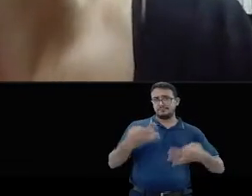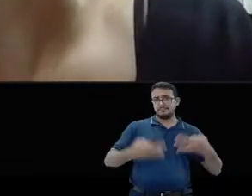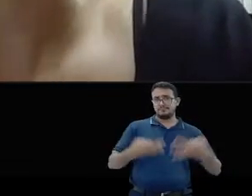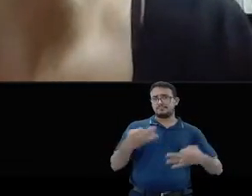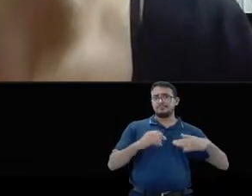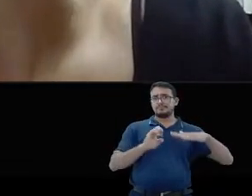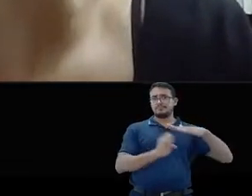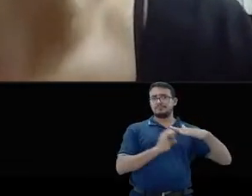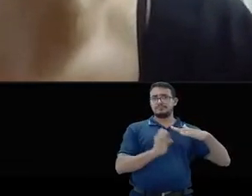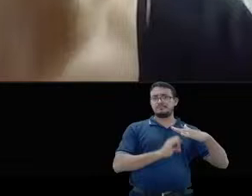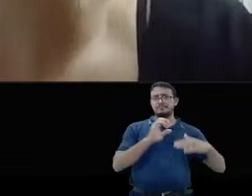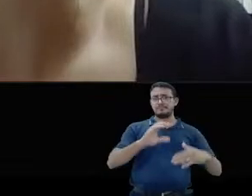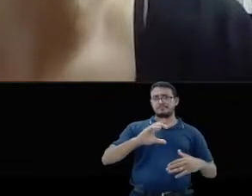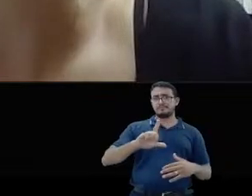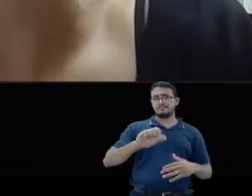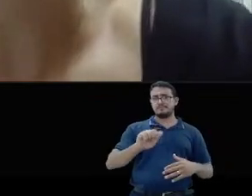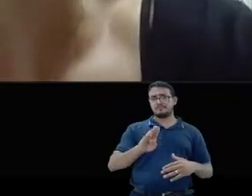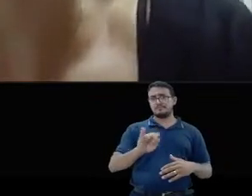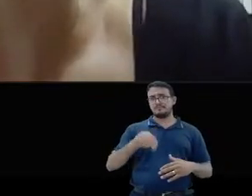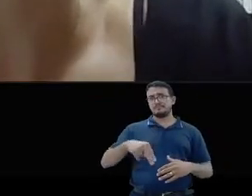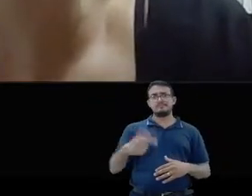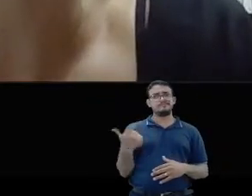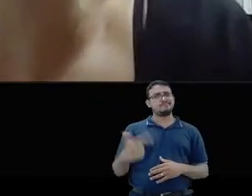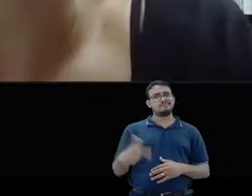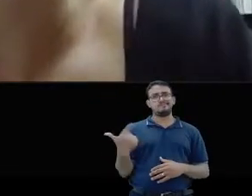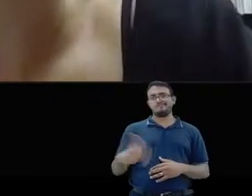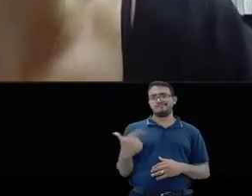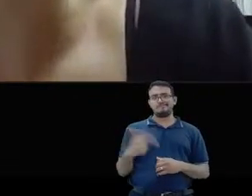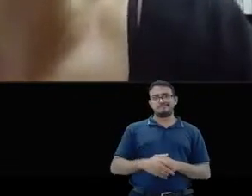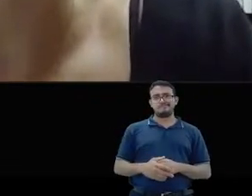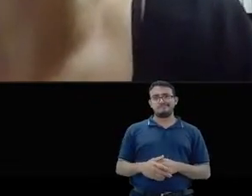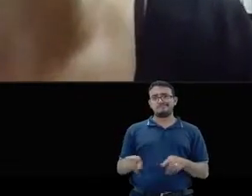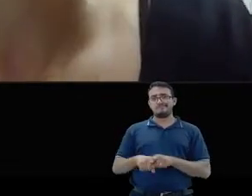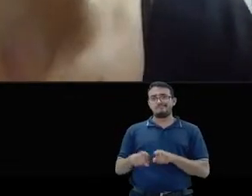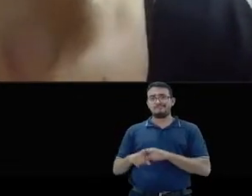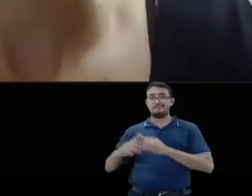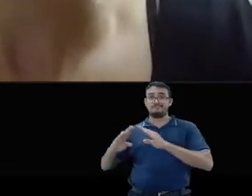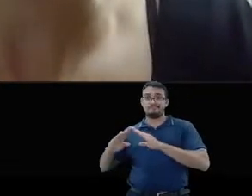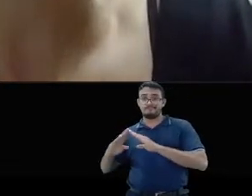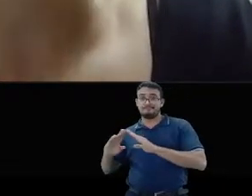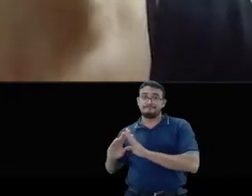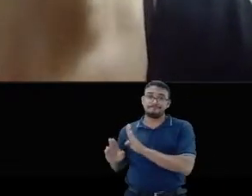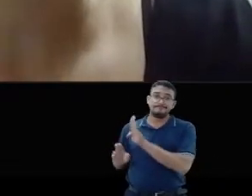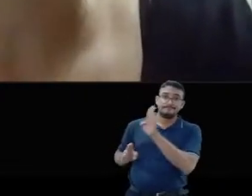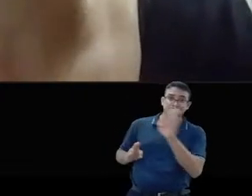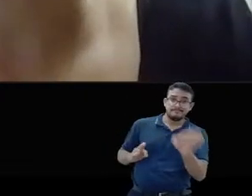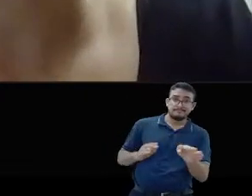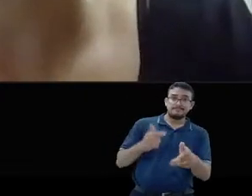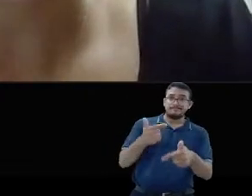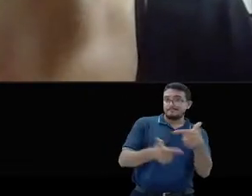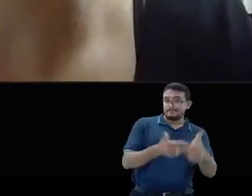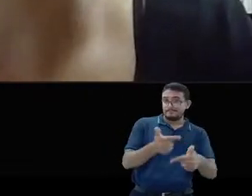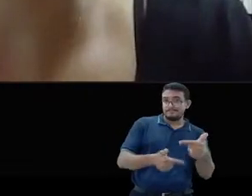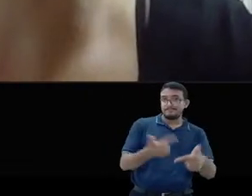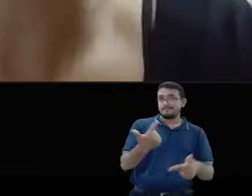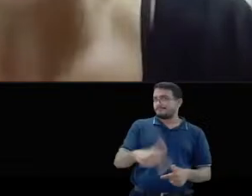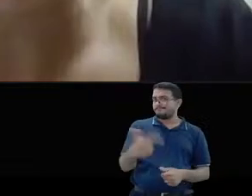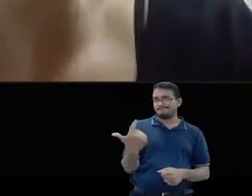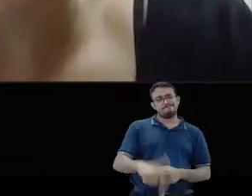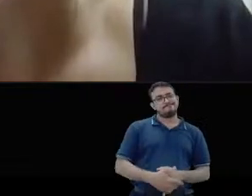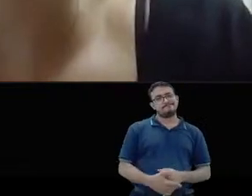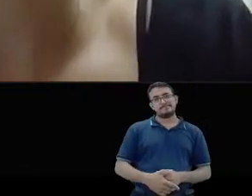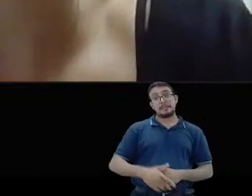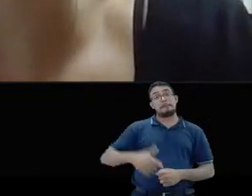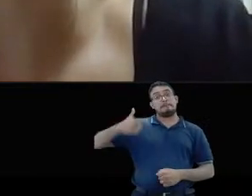Klabin, ele também estava se deslocando, não estava se deslocando diretamente ao trabalho. E, além disso, excelências, também